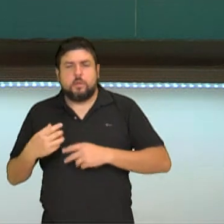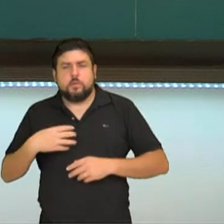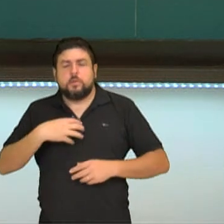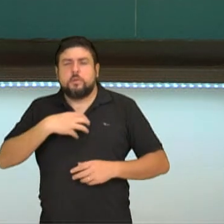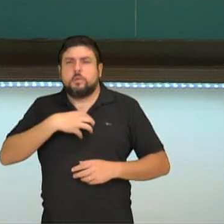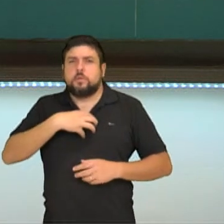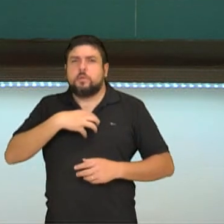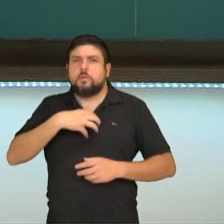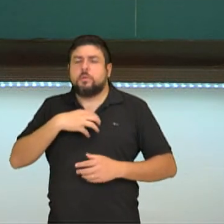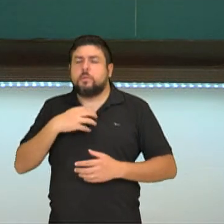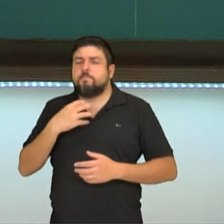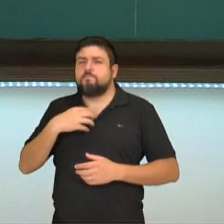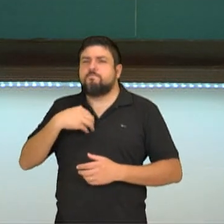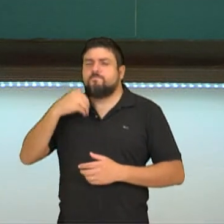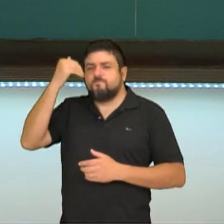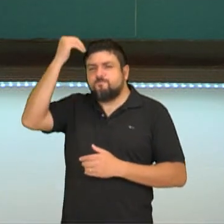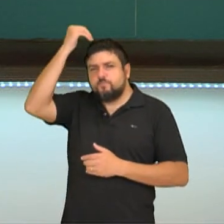obrigados